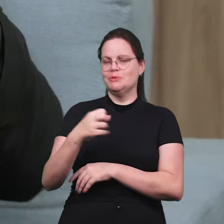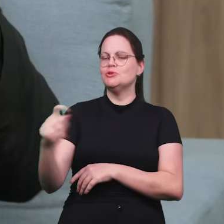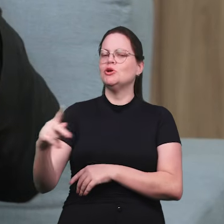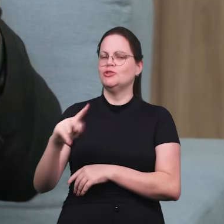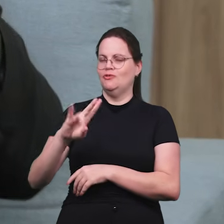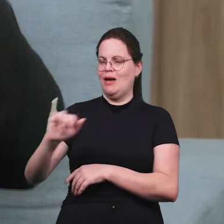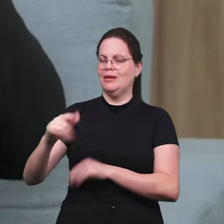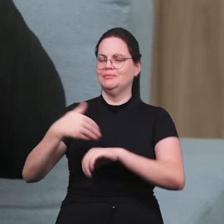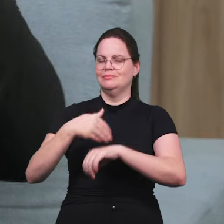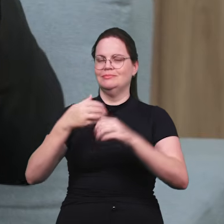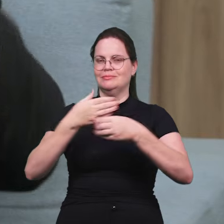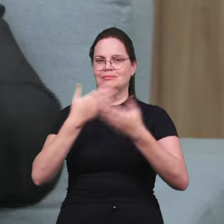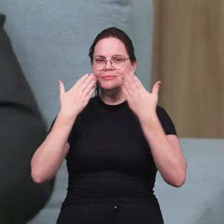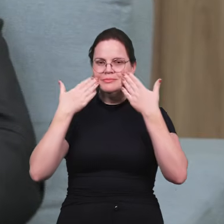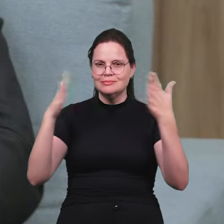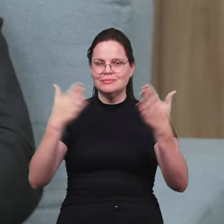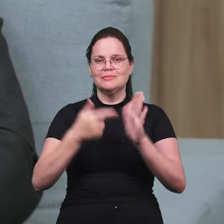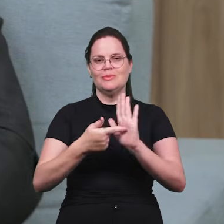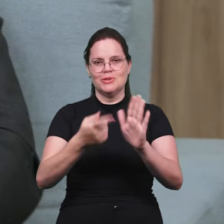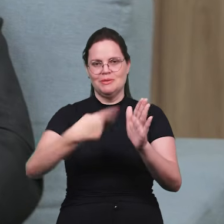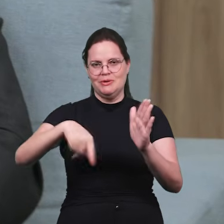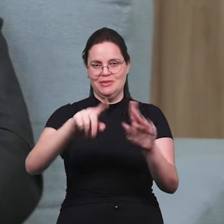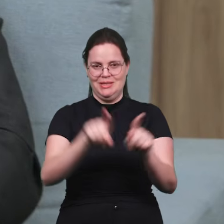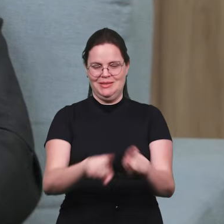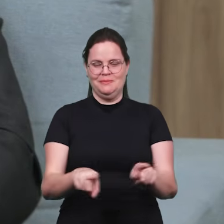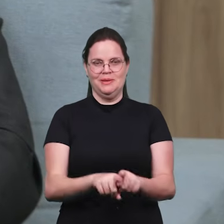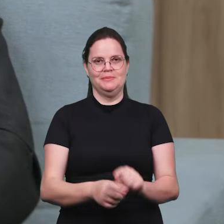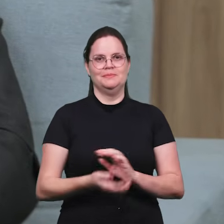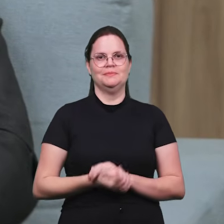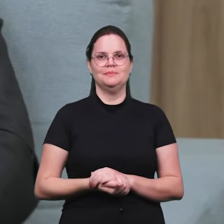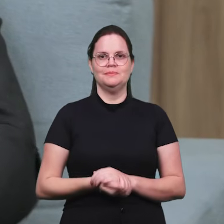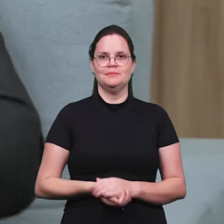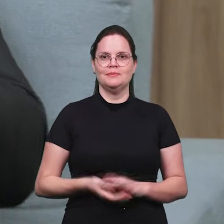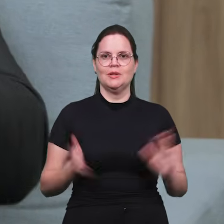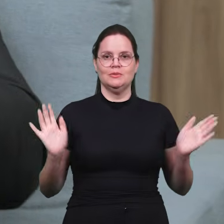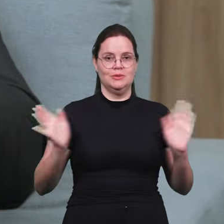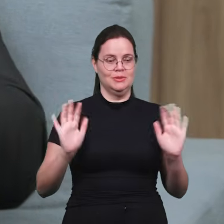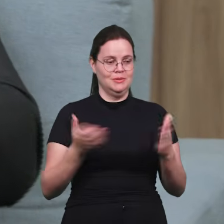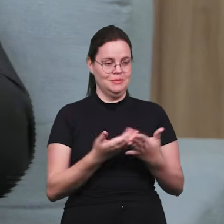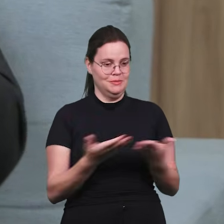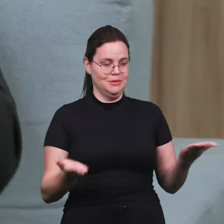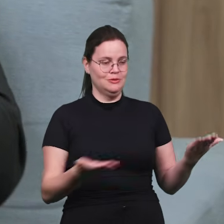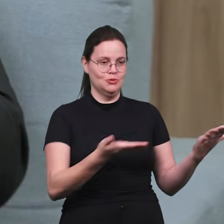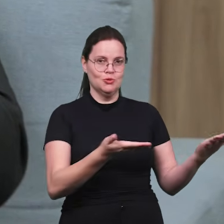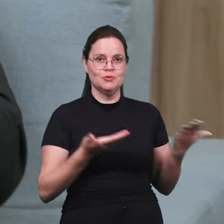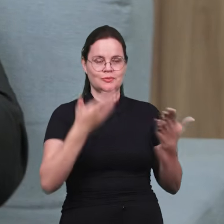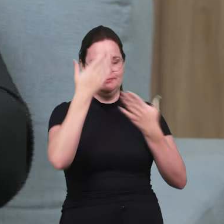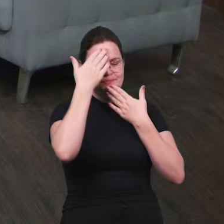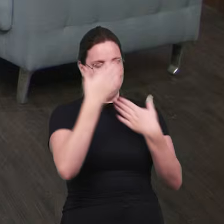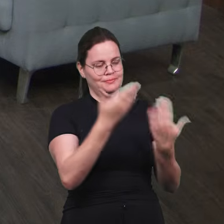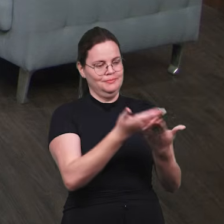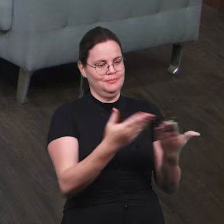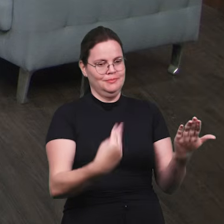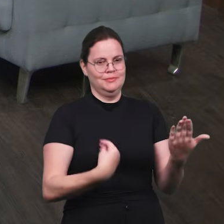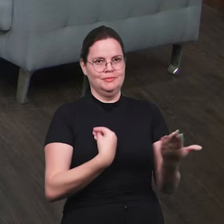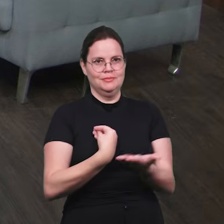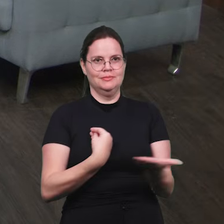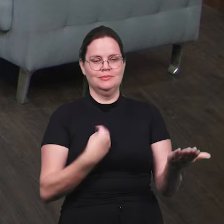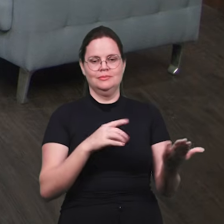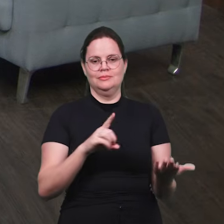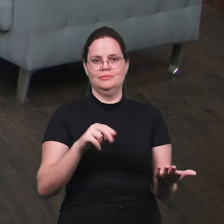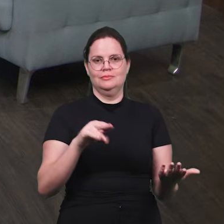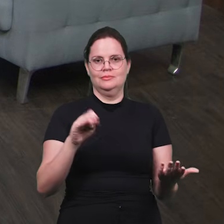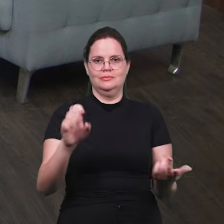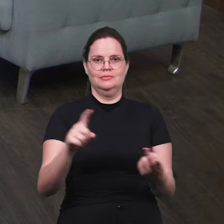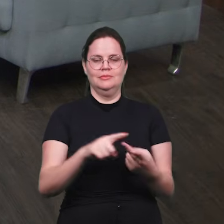próximos episódios, certamente serão exibidos aqui também, tá bom? Então nós nos despedimos aqui dos nossos convidados, agradecendo a participação